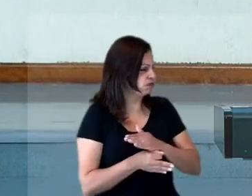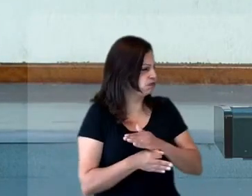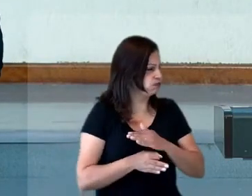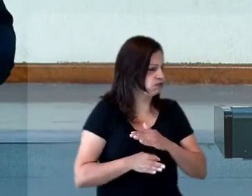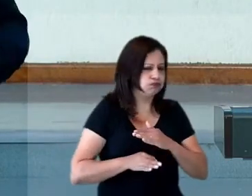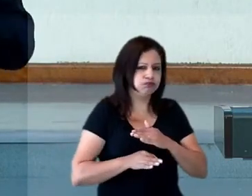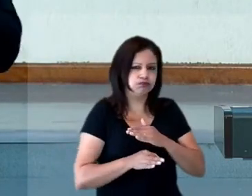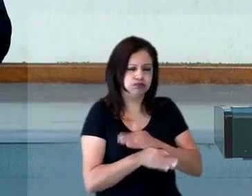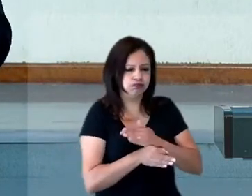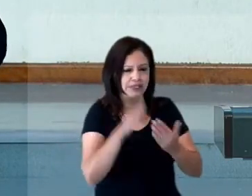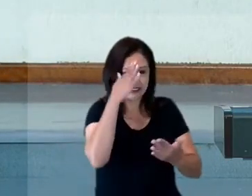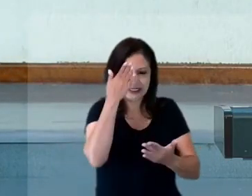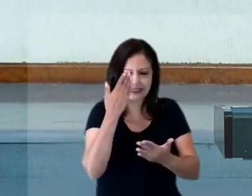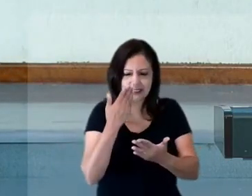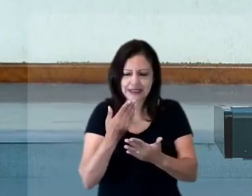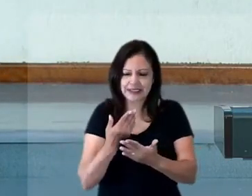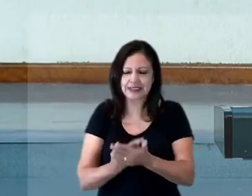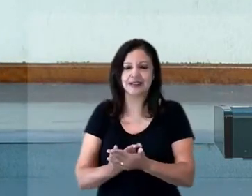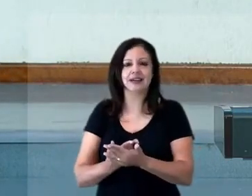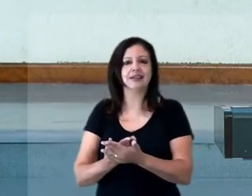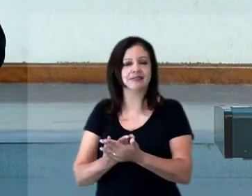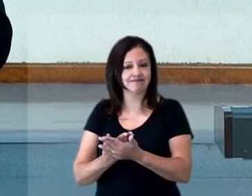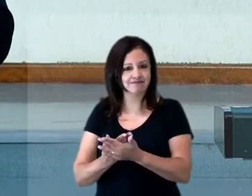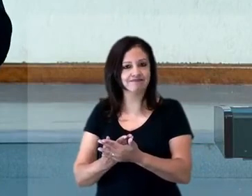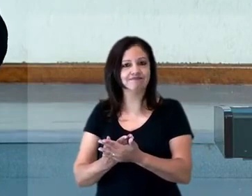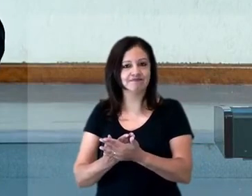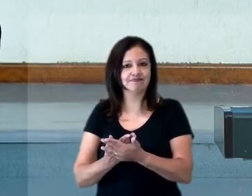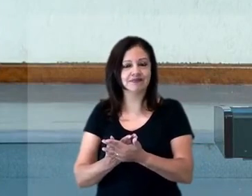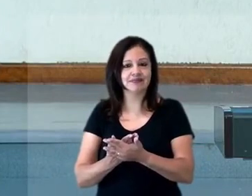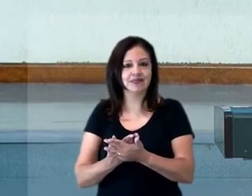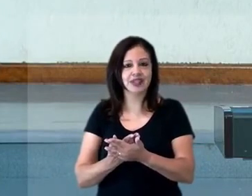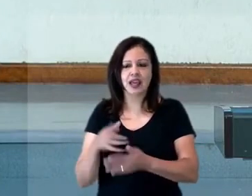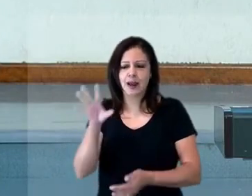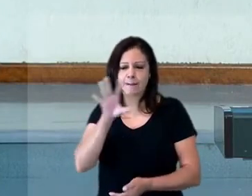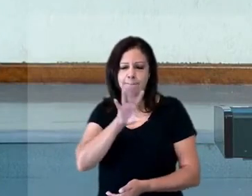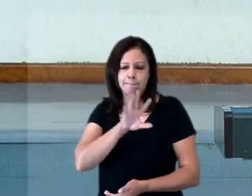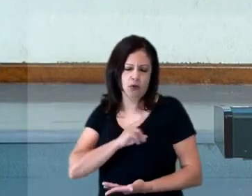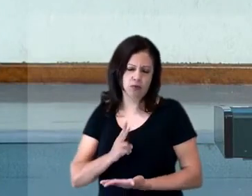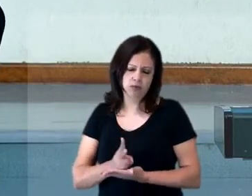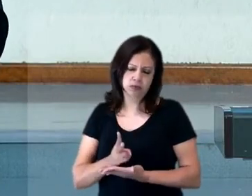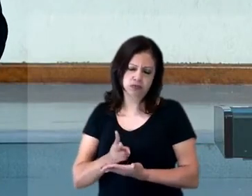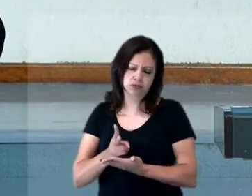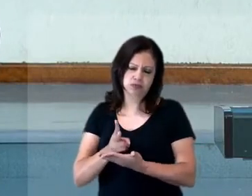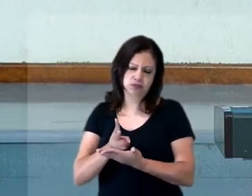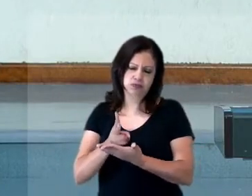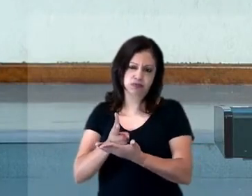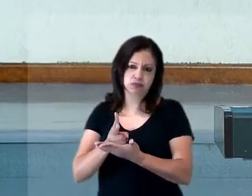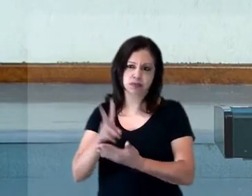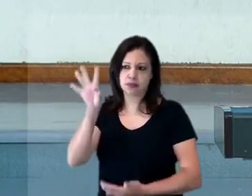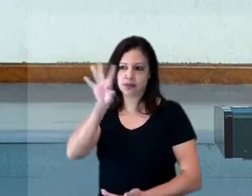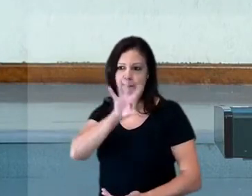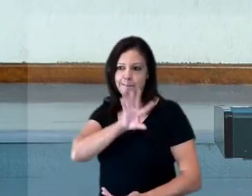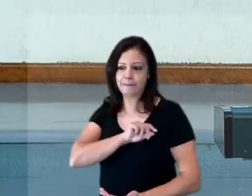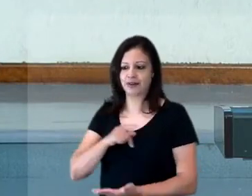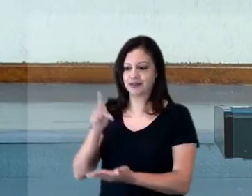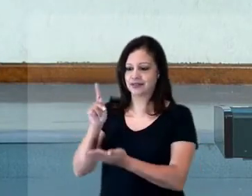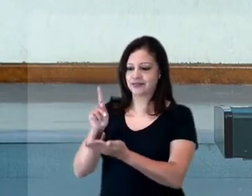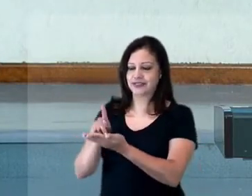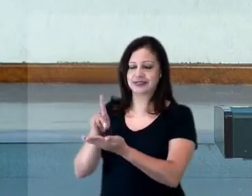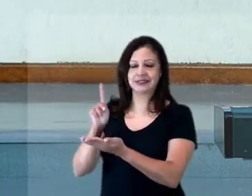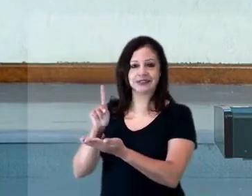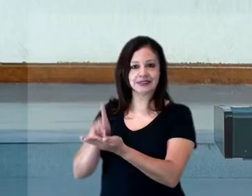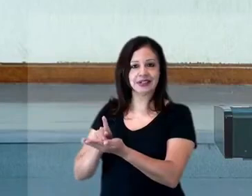tudo espera, que tudo suporta. Um amor que nunca perece. Um amor genuíno. Um amor